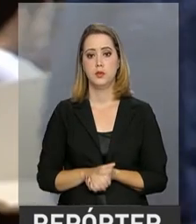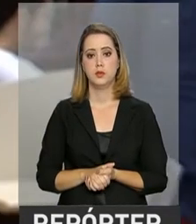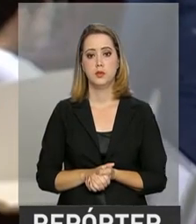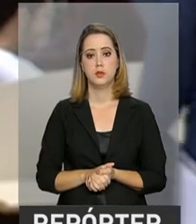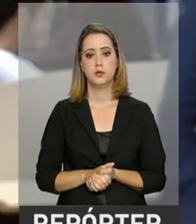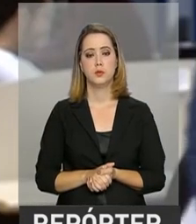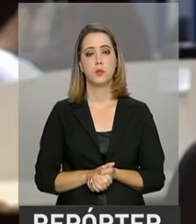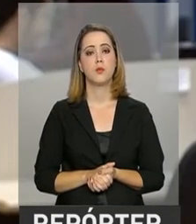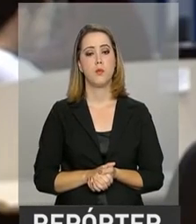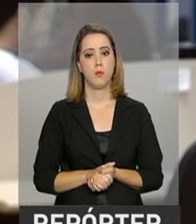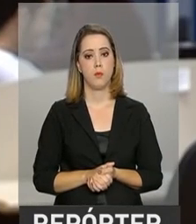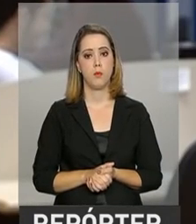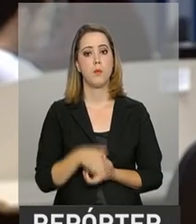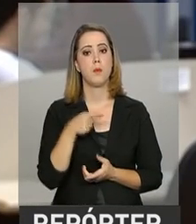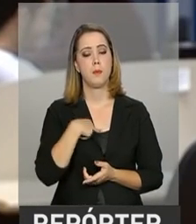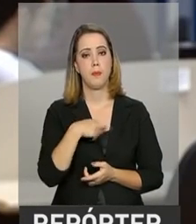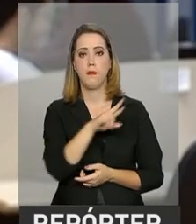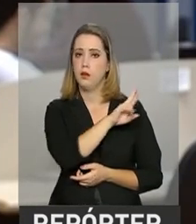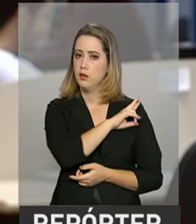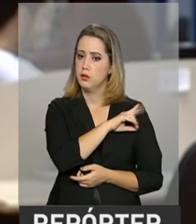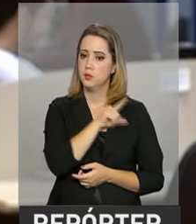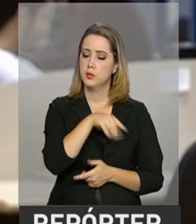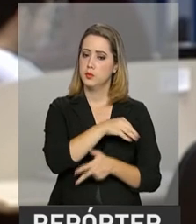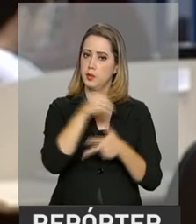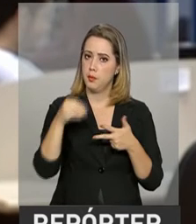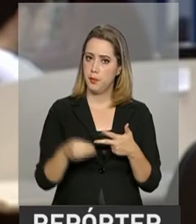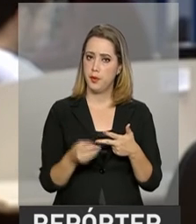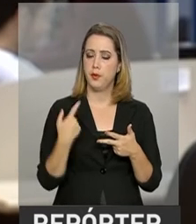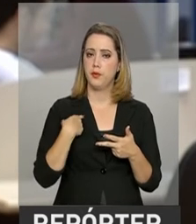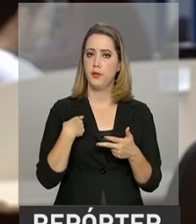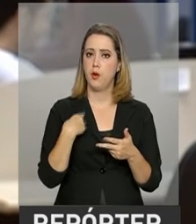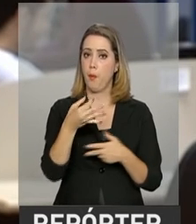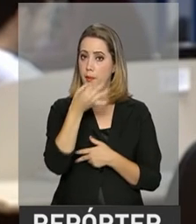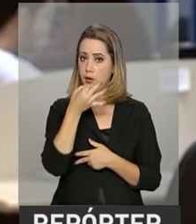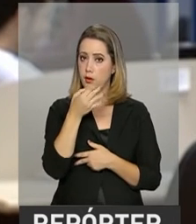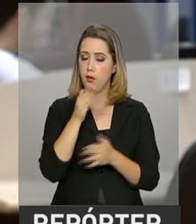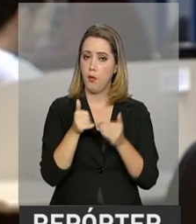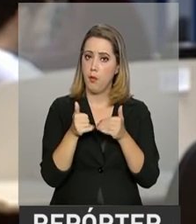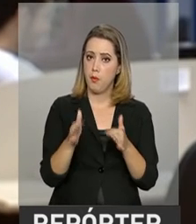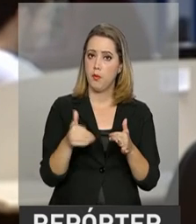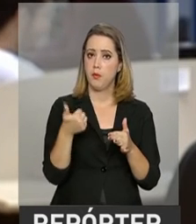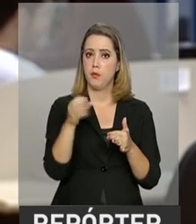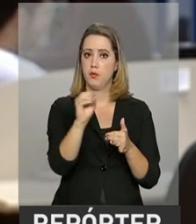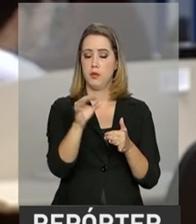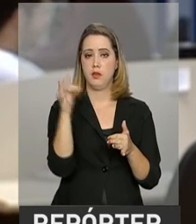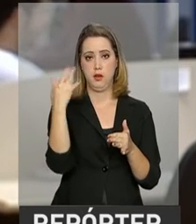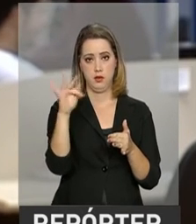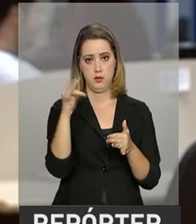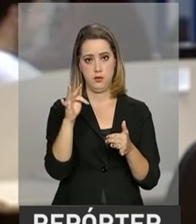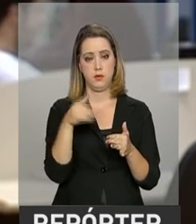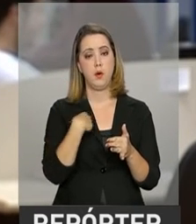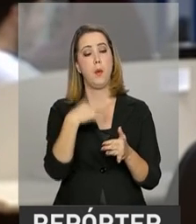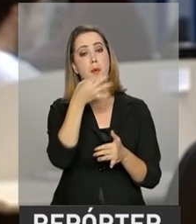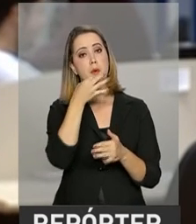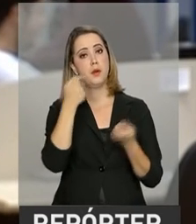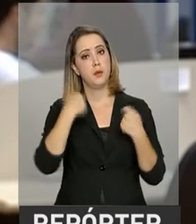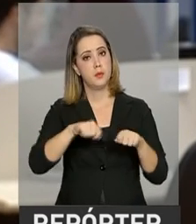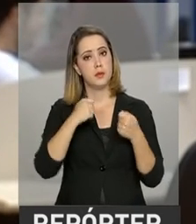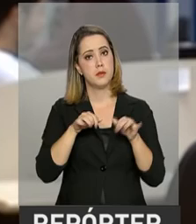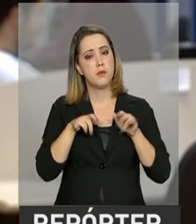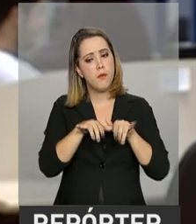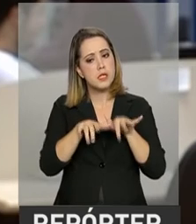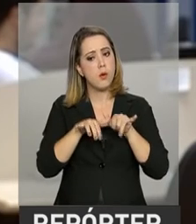Educacionais Anísio Teixeira, o INEP, responsável pelo Enem. A consulta pública ficará aberta até 10 de fevereiro. Para opinar, é preciso fazer